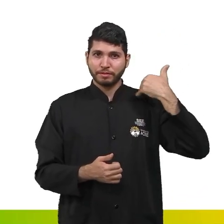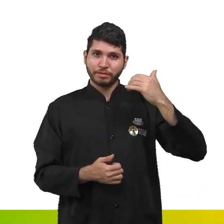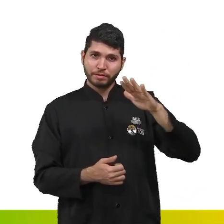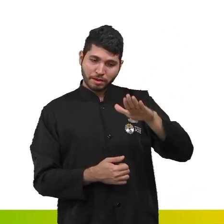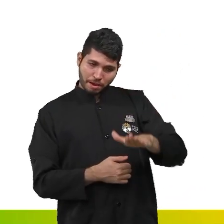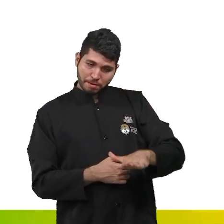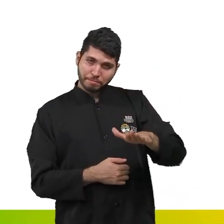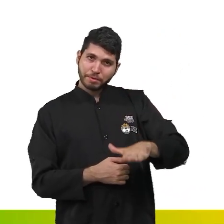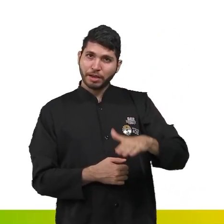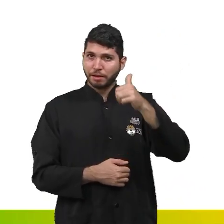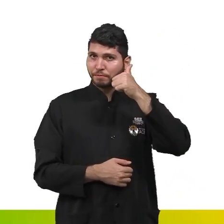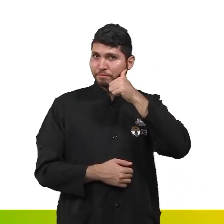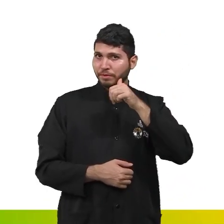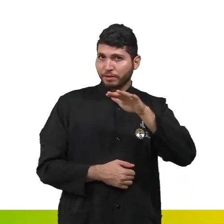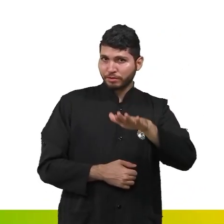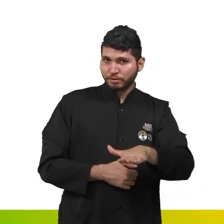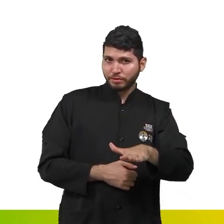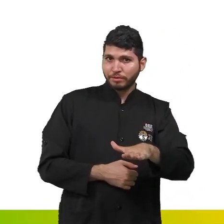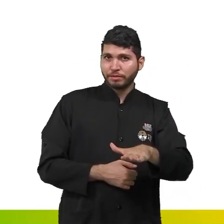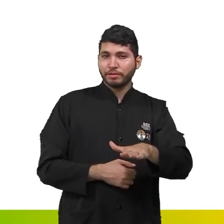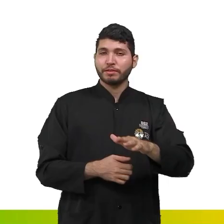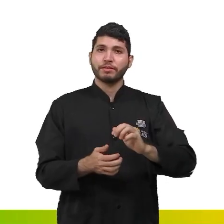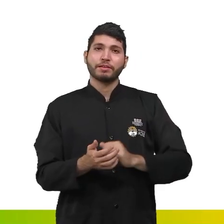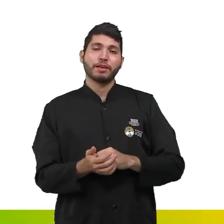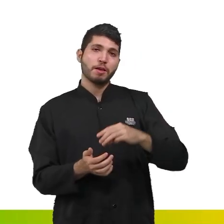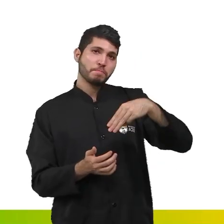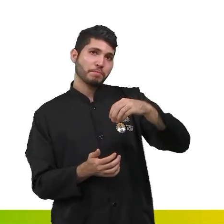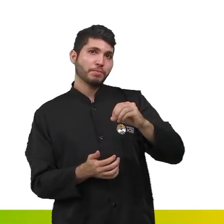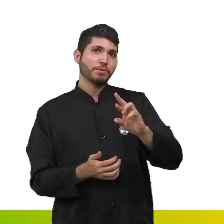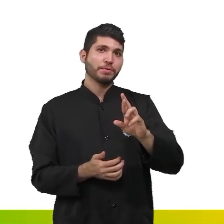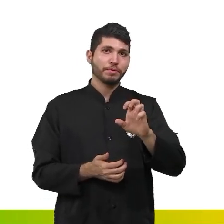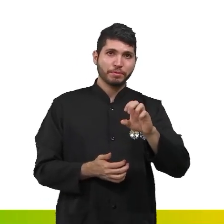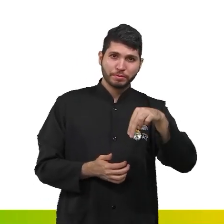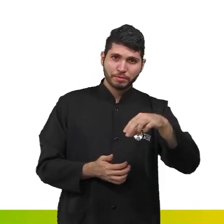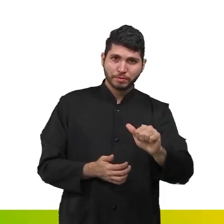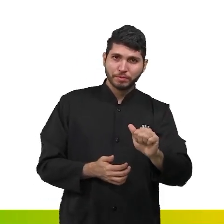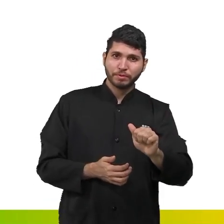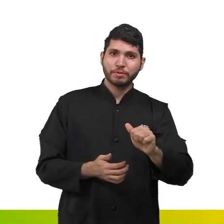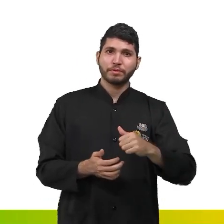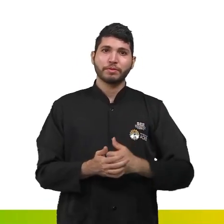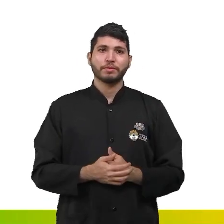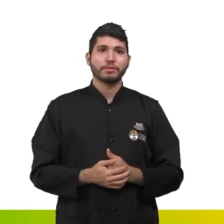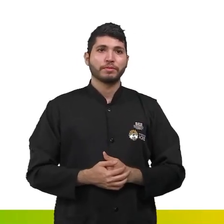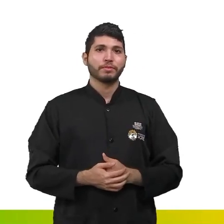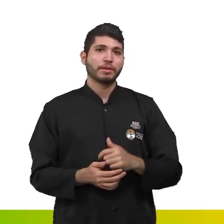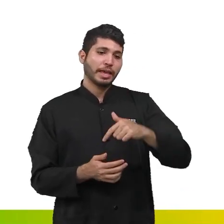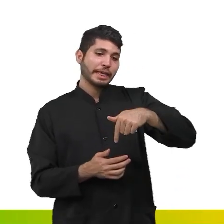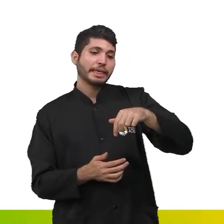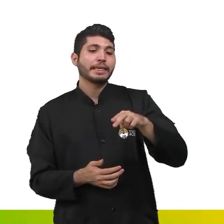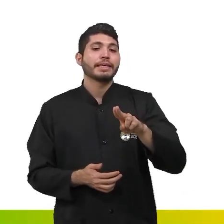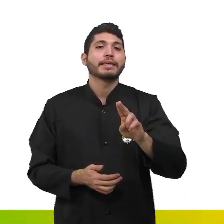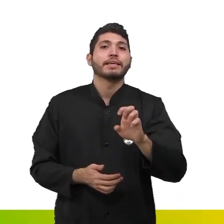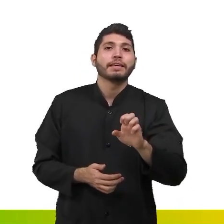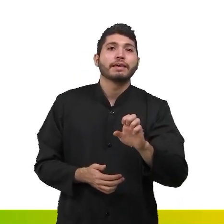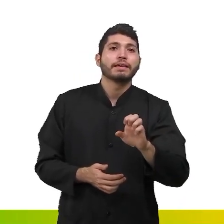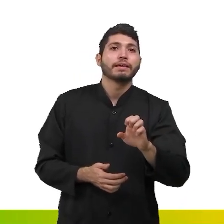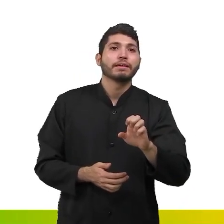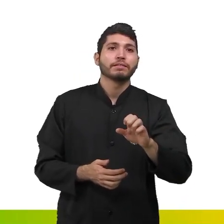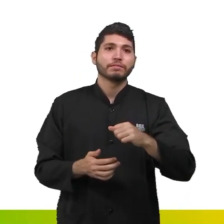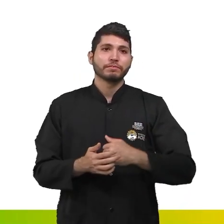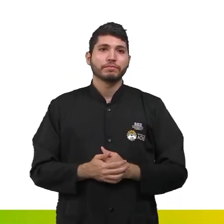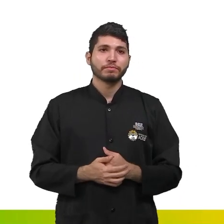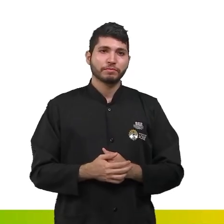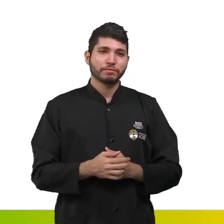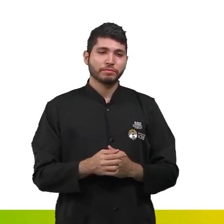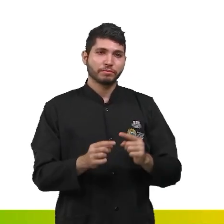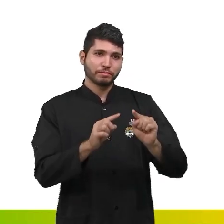seja, baixa e morena, que, aí temos o, complementa aí, ele, pelo corto.